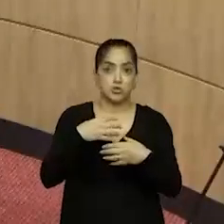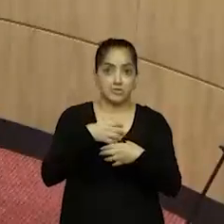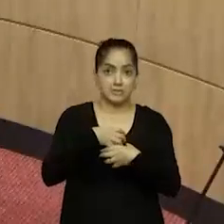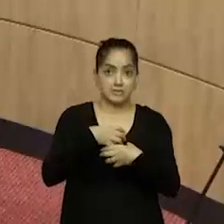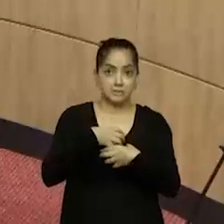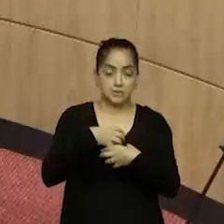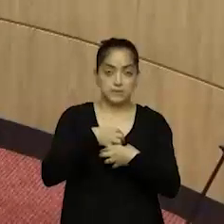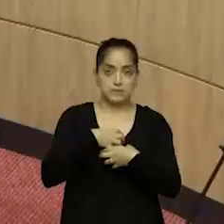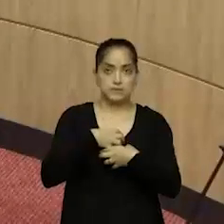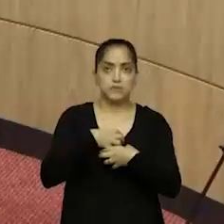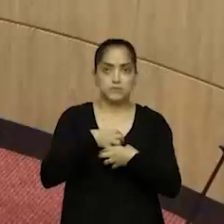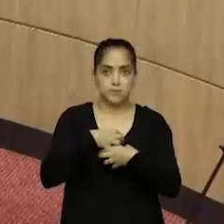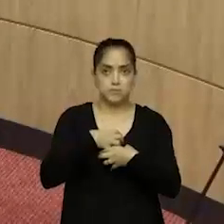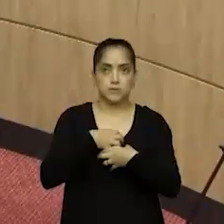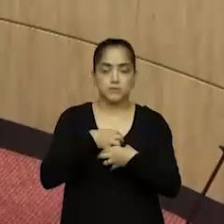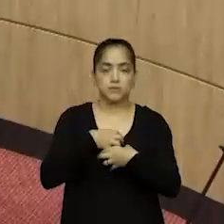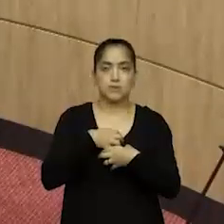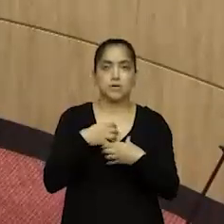meu pesar em relação a esse